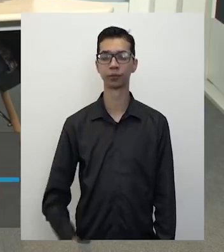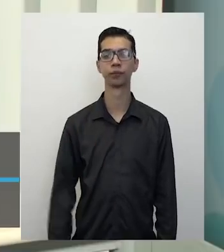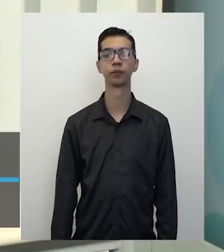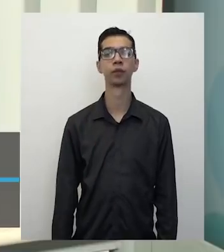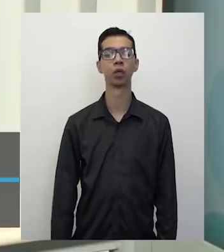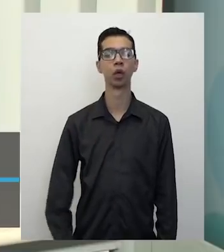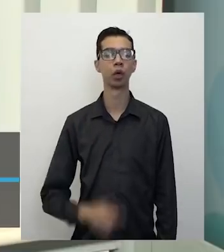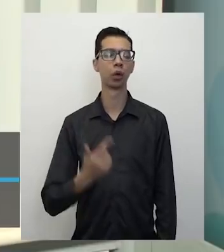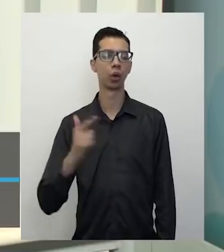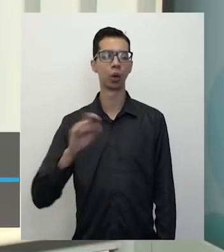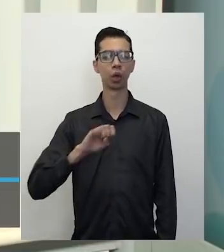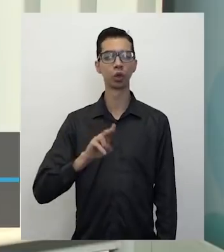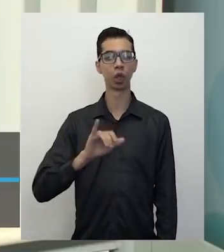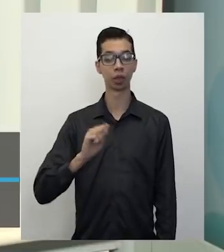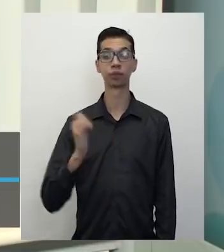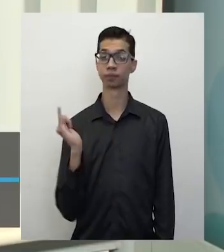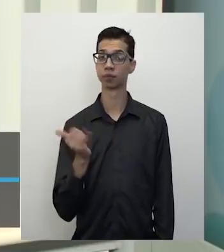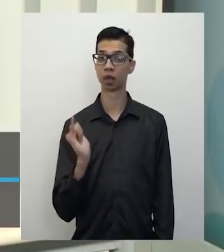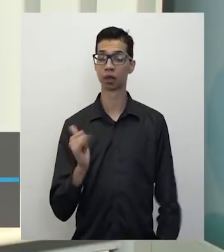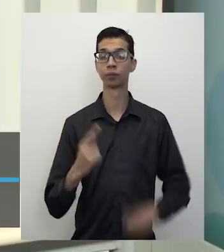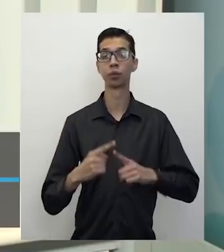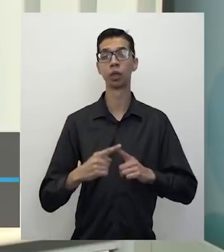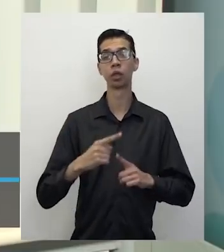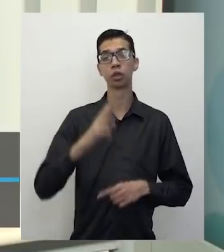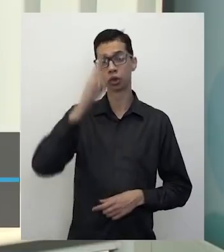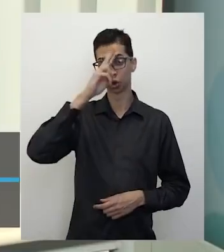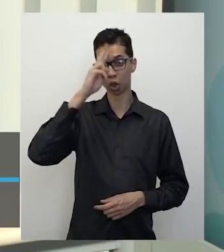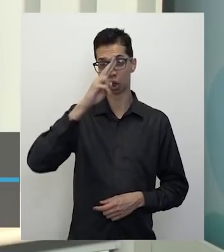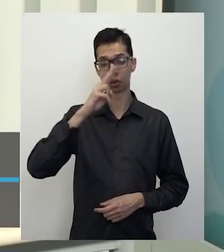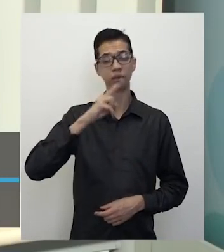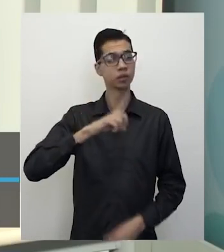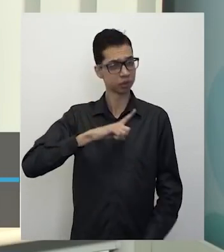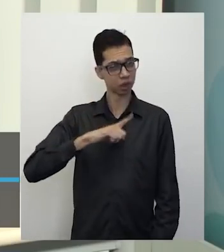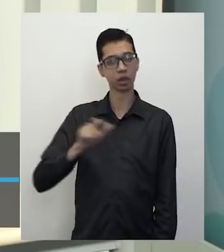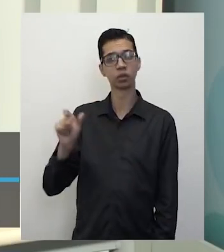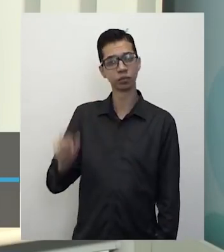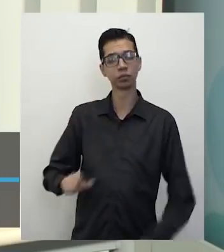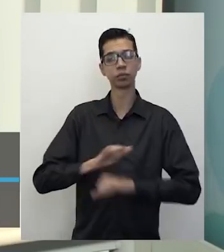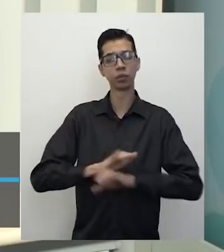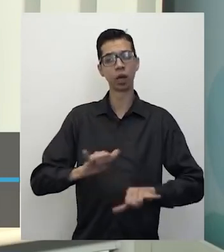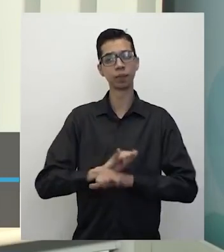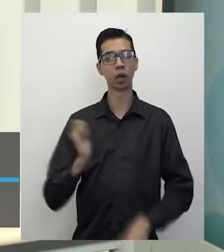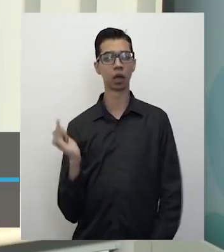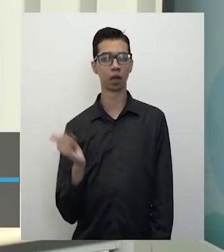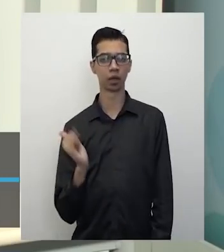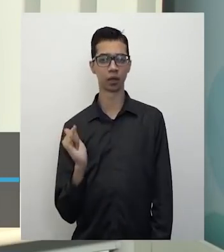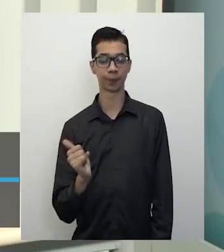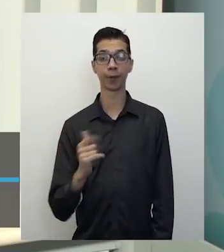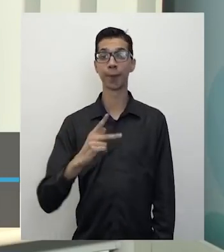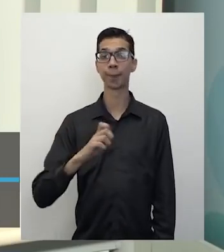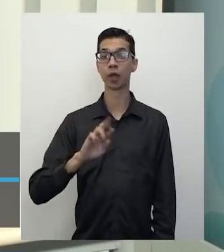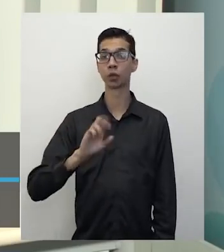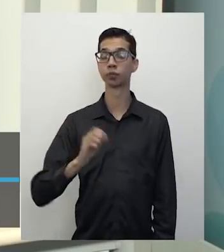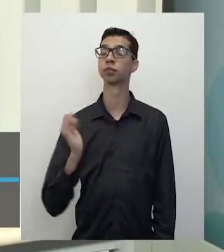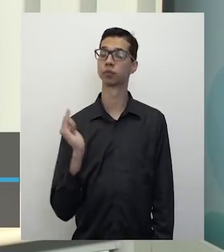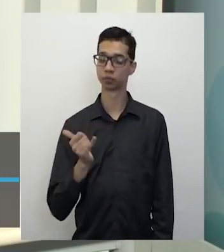A Júlia diz que é narrativa, pois a história tem um narrador. O Pedro diz que é narrativa, pois narra uma história. O Arthur